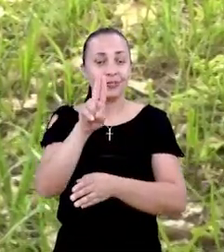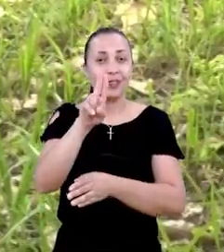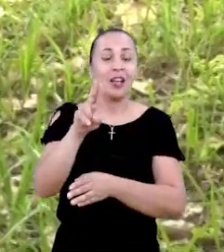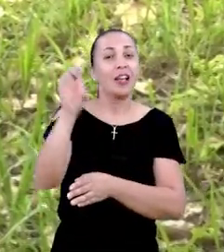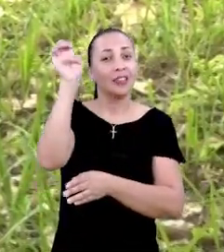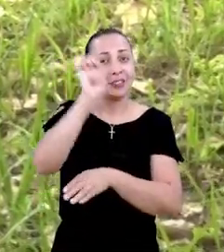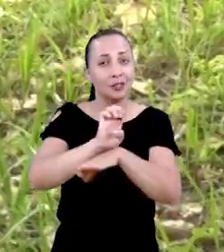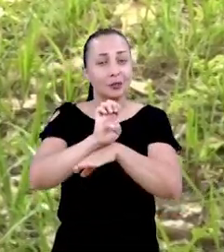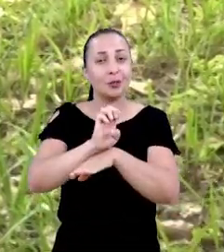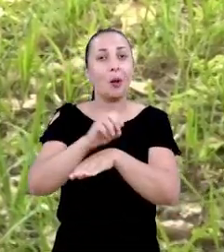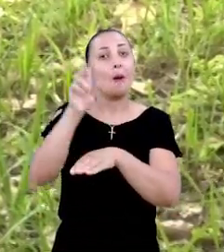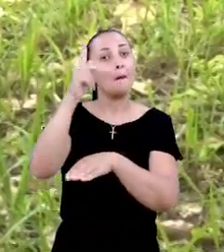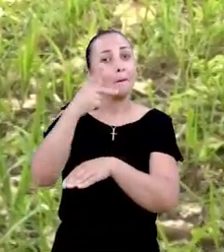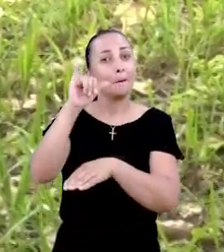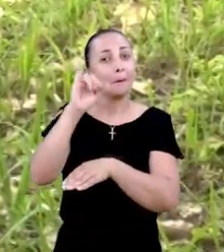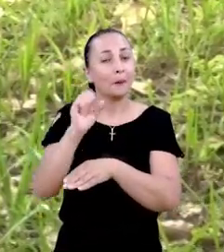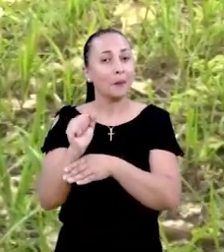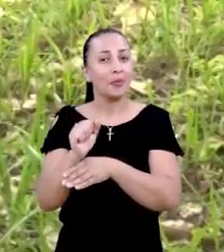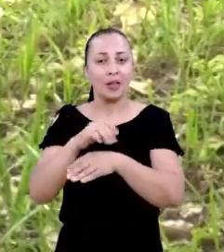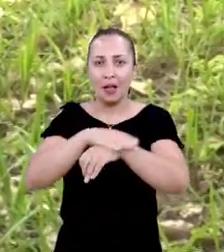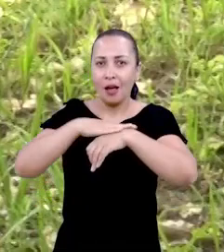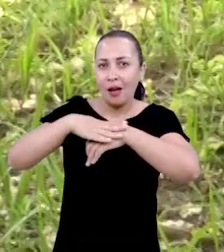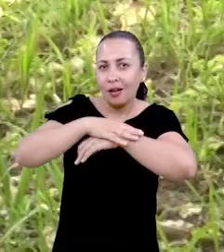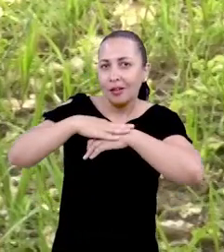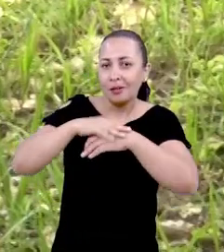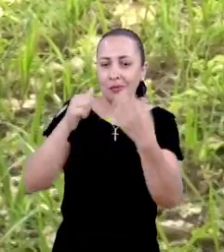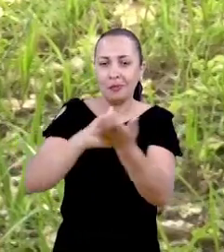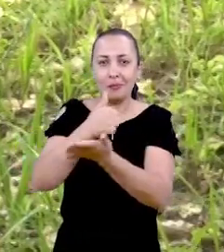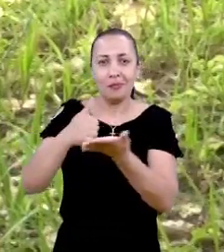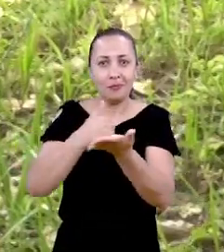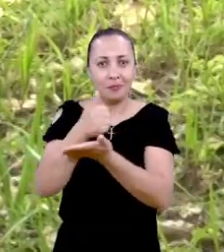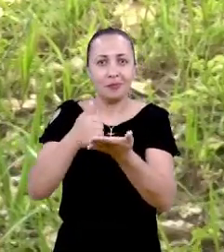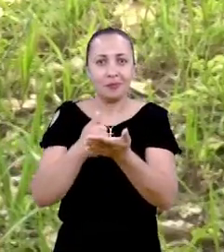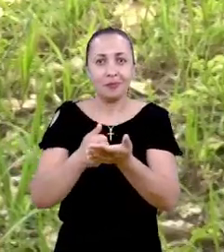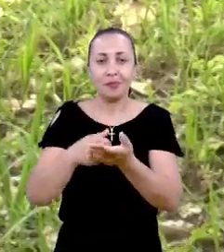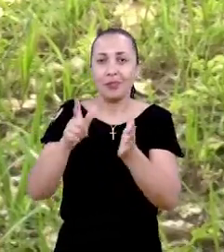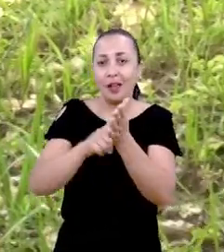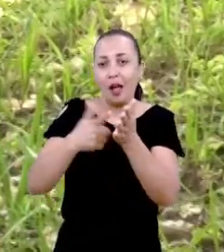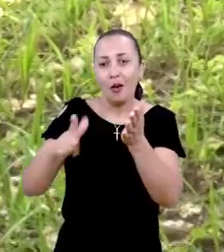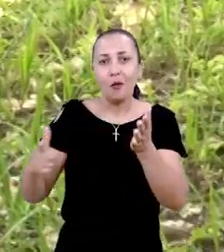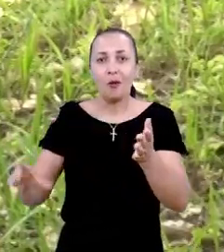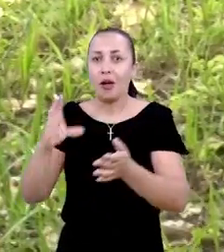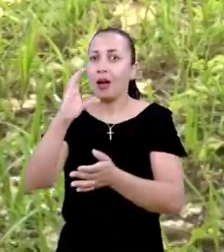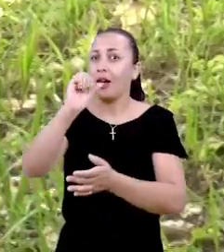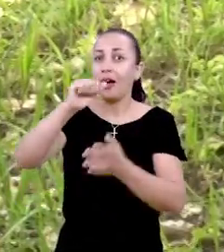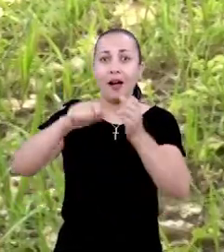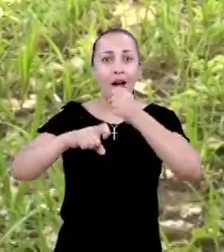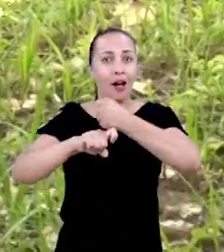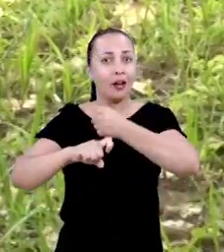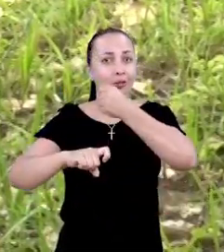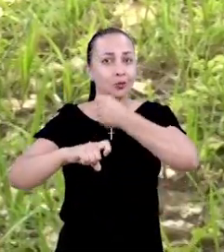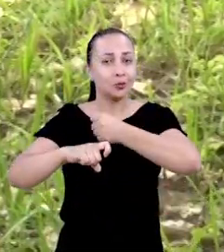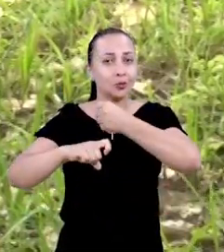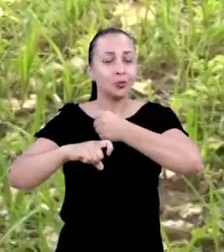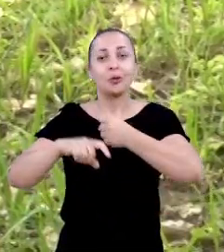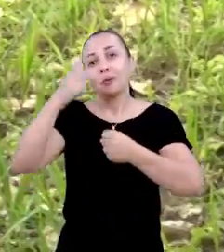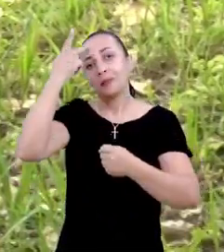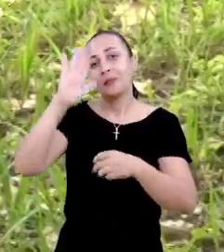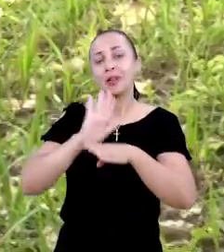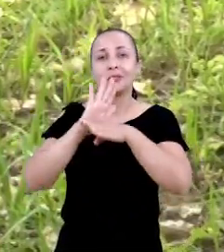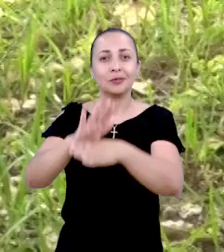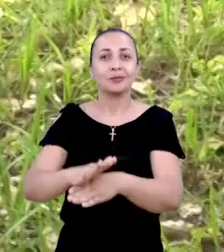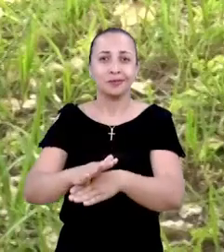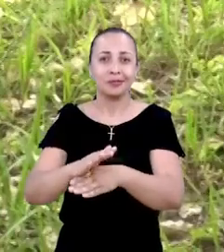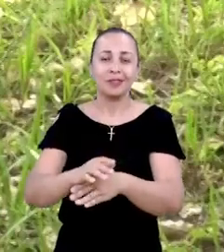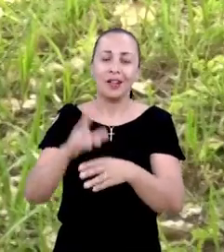do Piauí estão desenvolvendo um creme usando como base a folha de caju, que possui propriedades auxiliares no